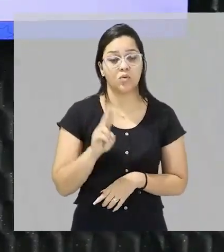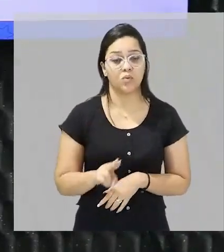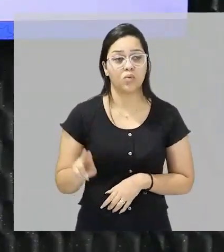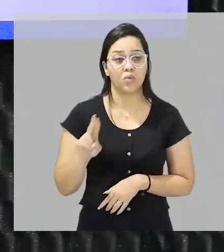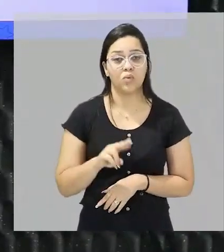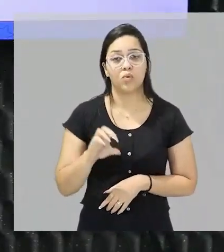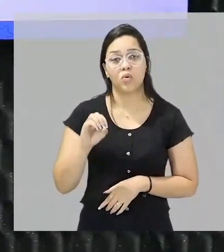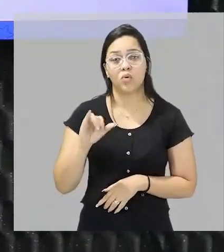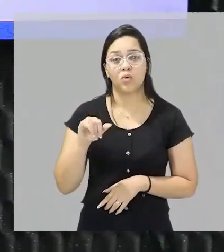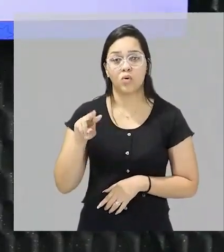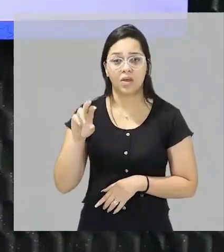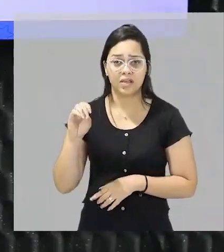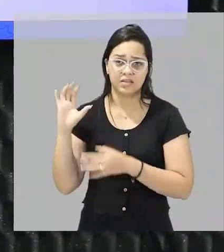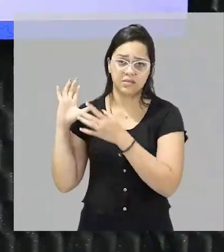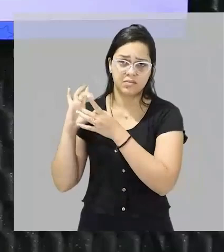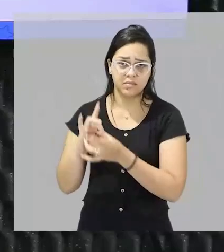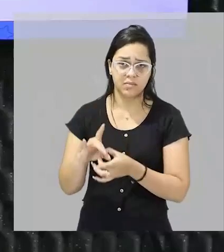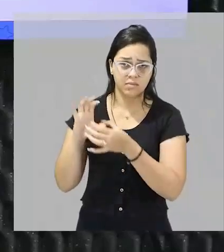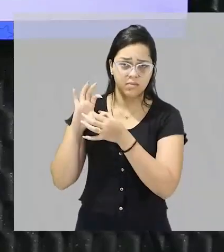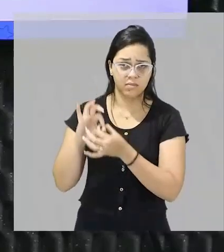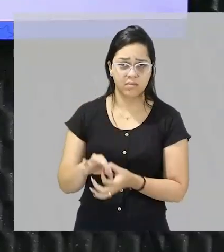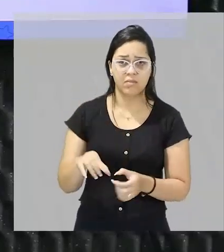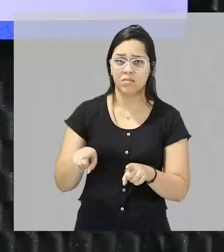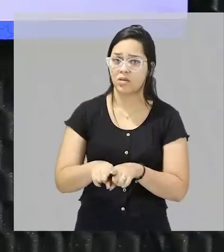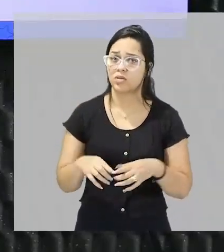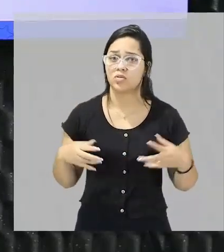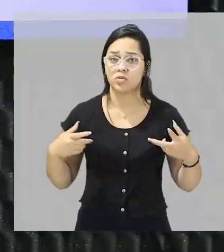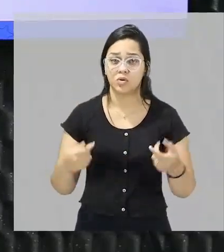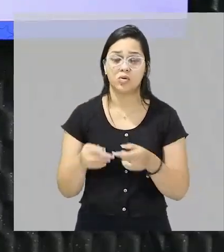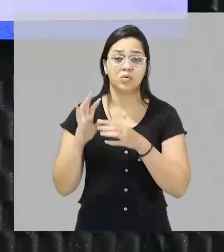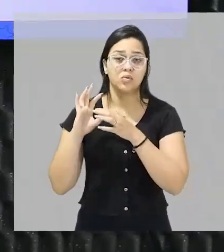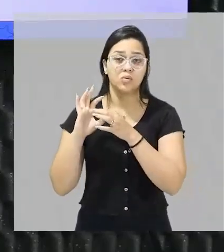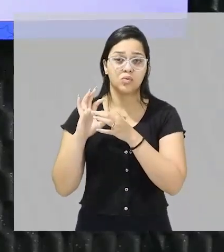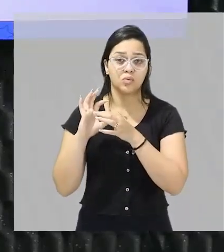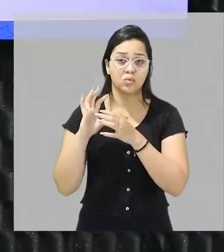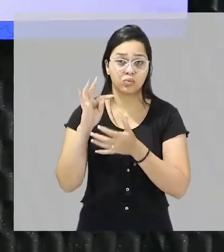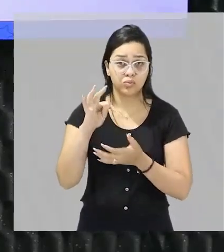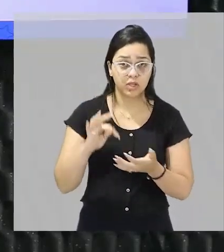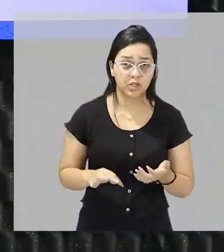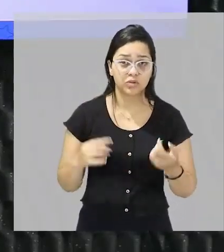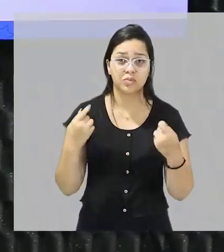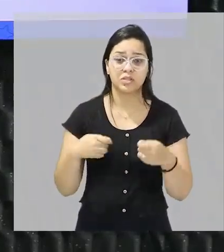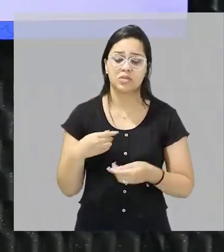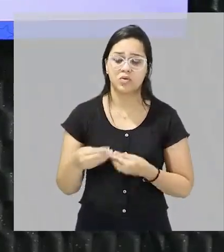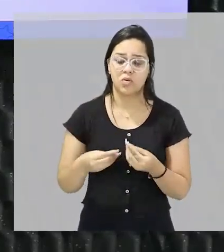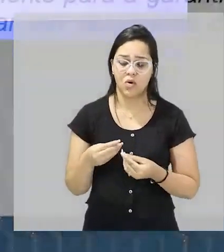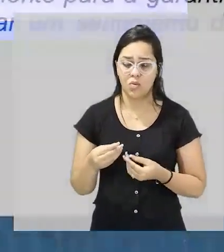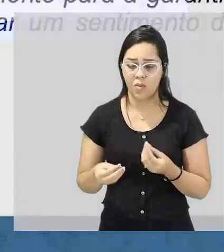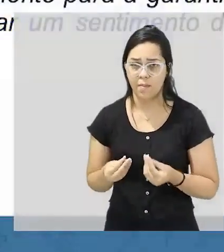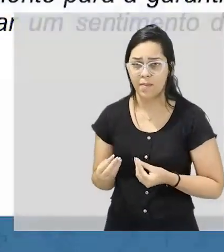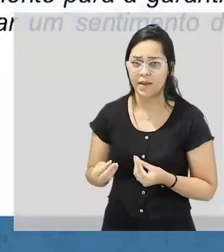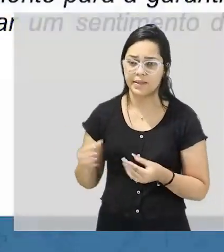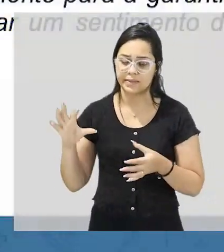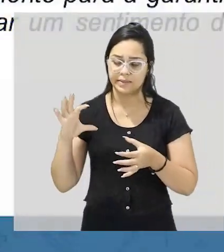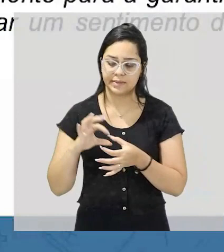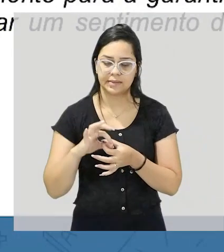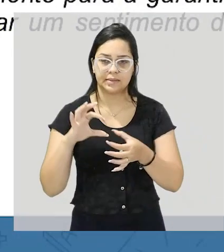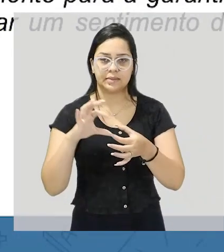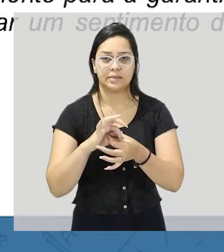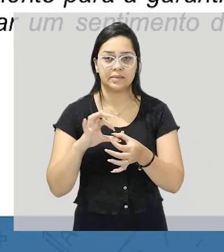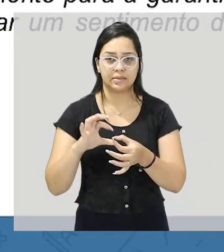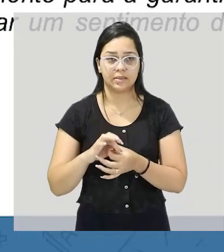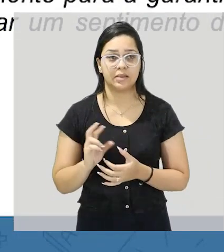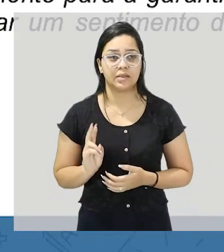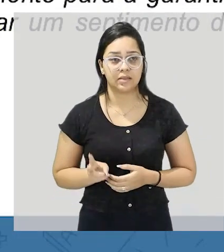elementos coesivos, né? Ao longo de todo o texto, ele precisa estar, é como se fosse uma colcha de retalho, ele precisa estar ali